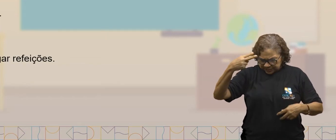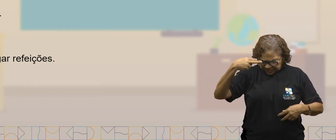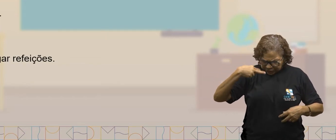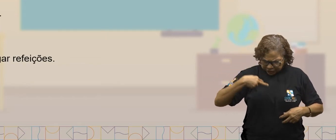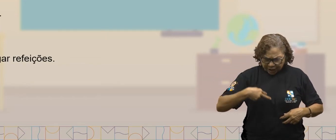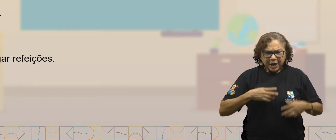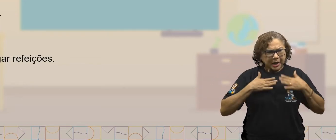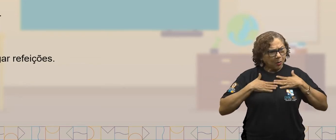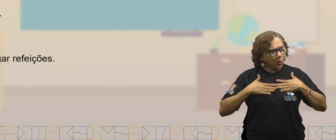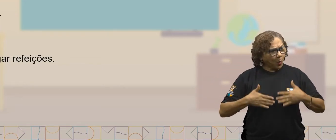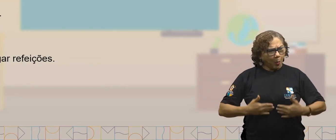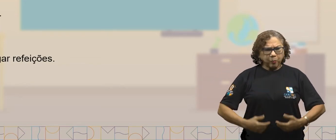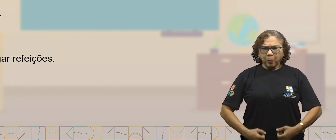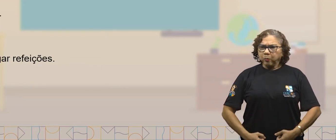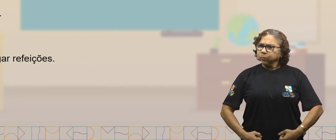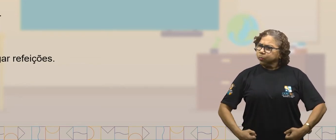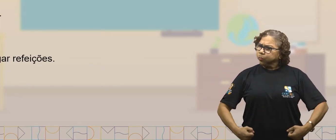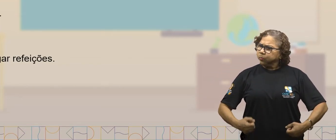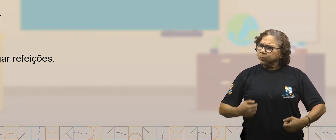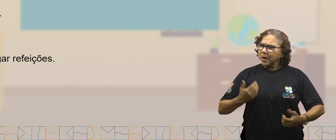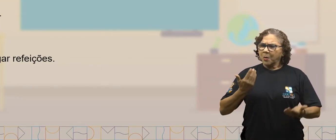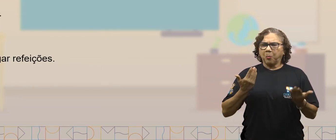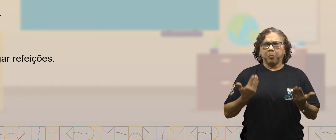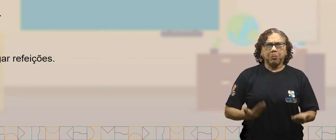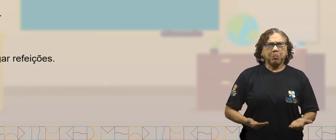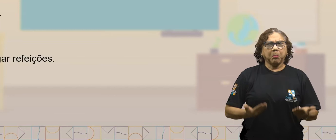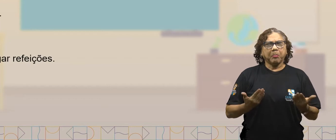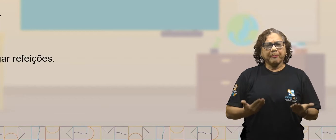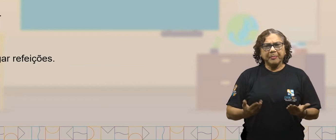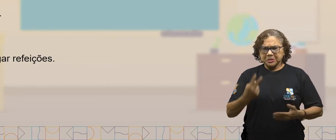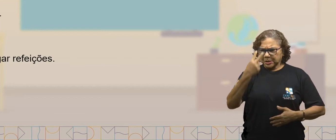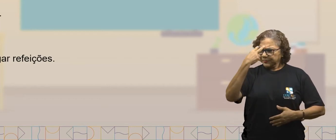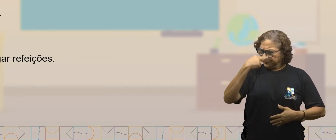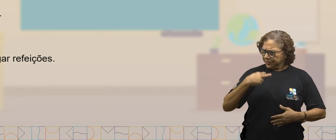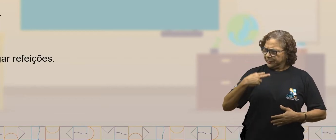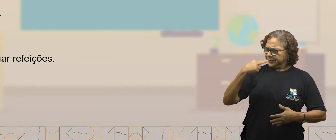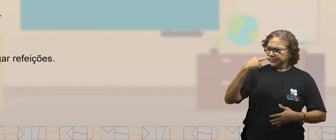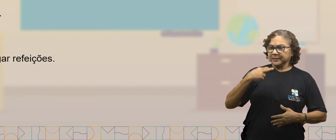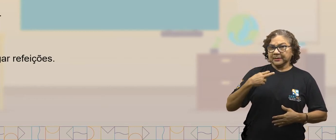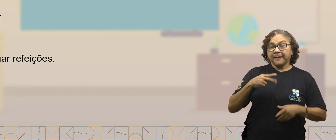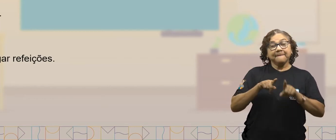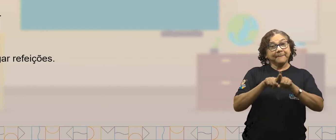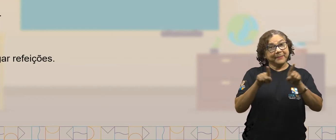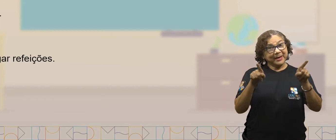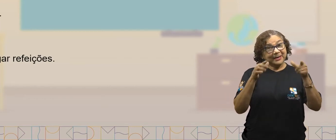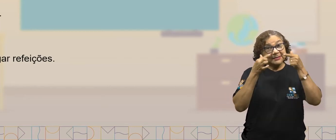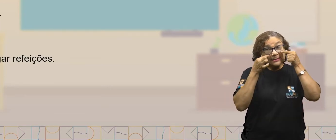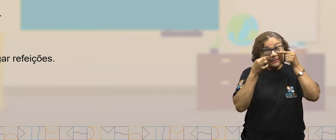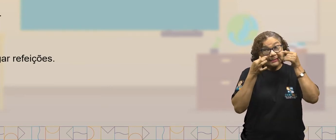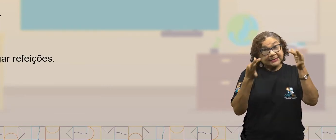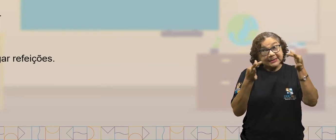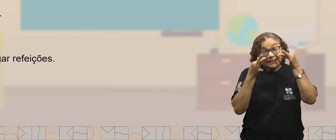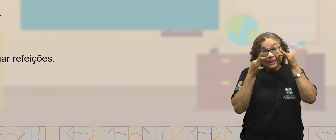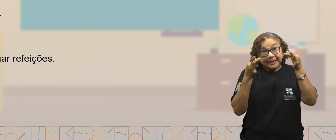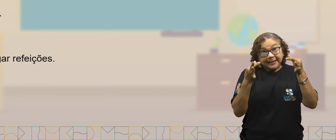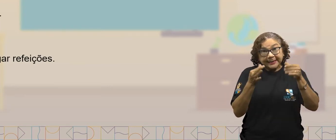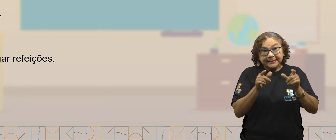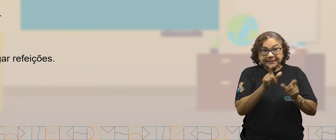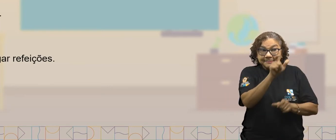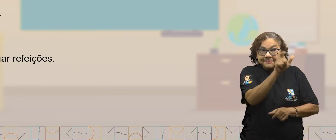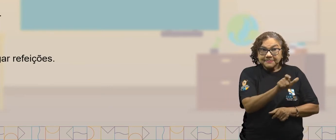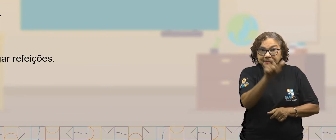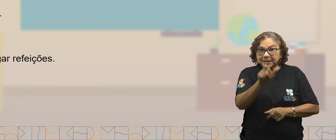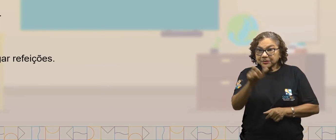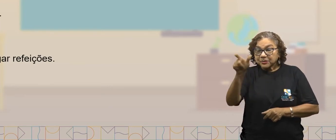distorcida, geralmente muito acima do peso real. Devemos ficar sempre alertas às pessoas ao nosso